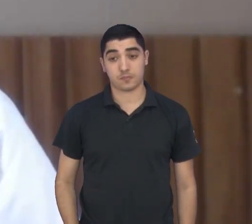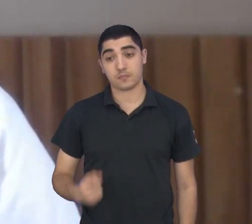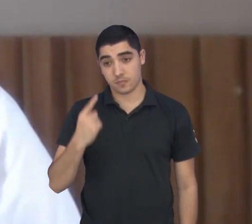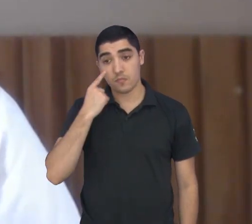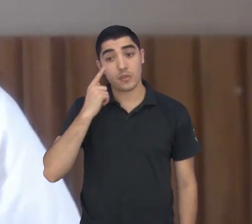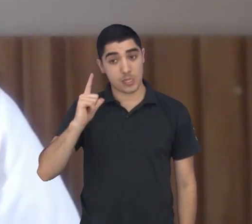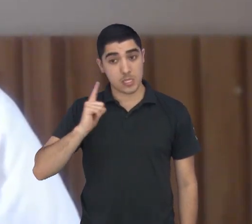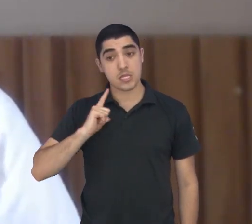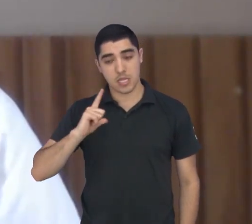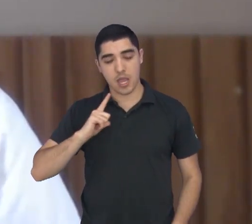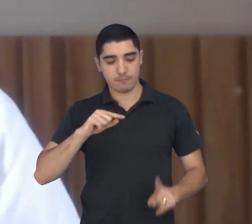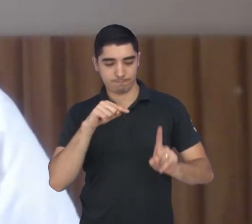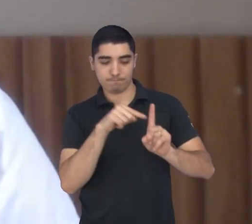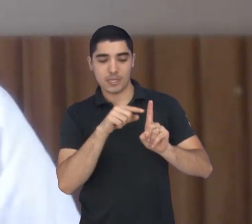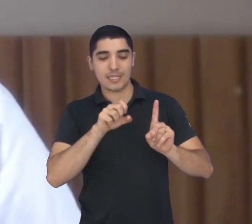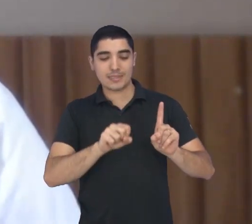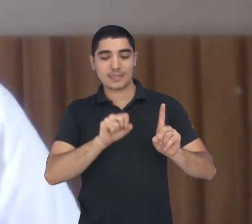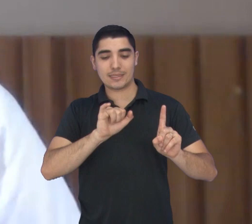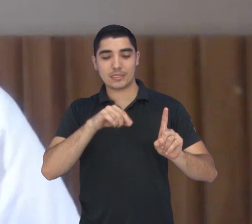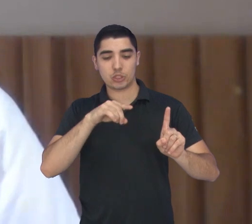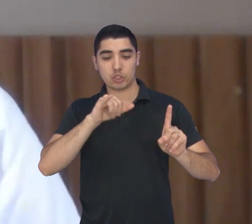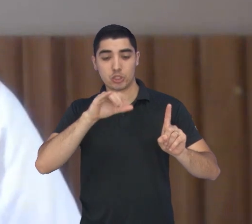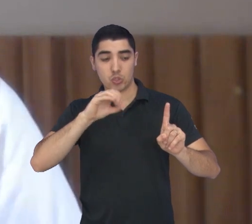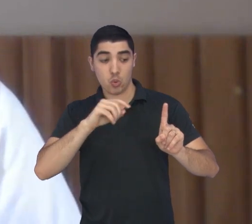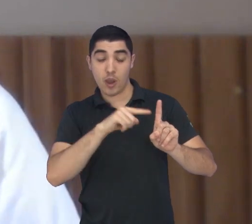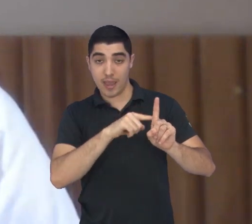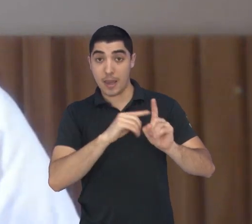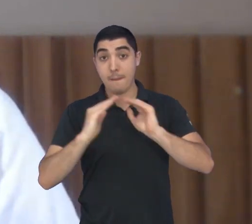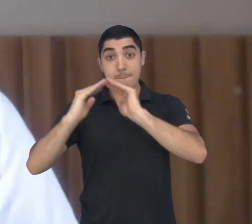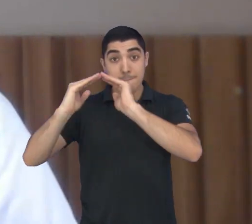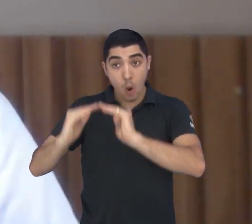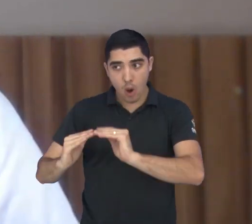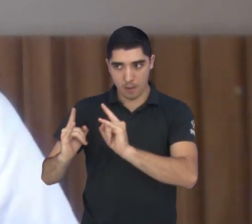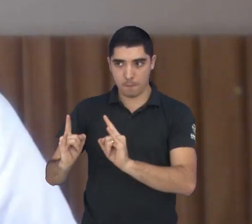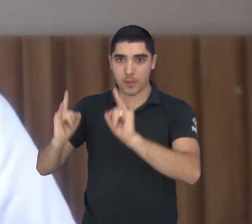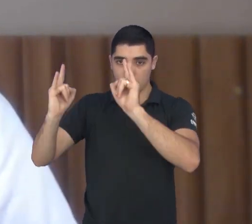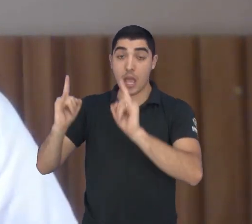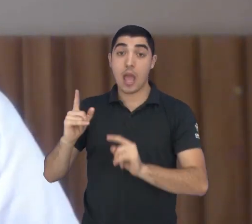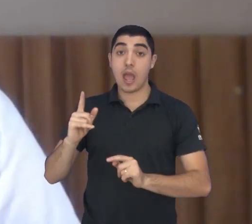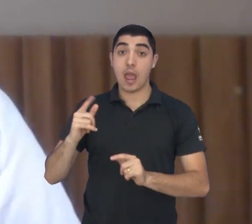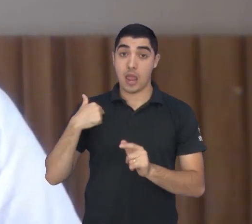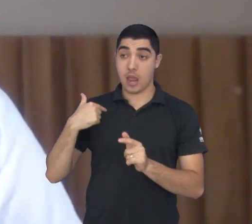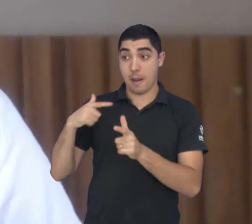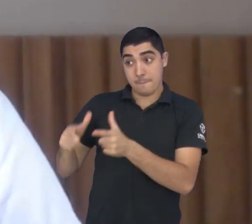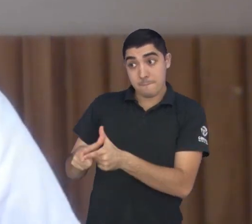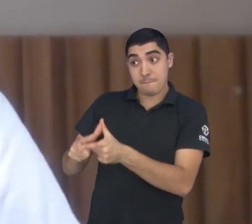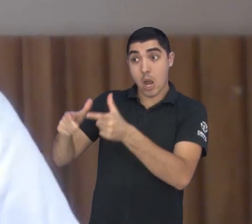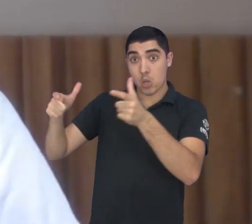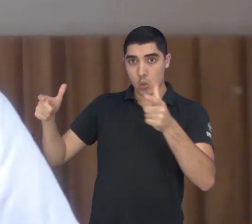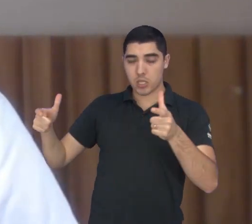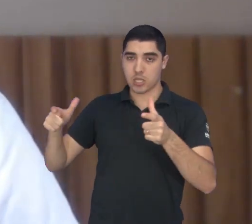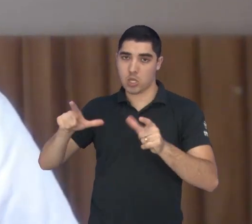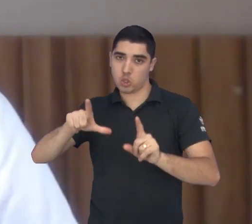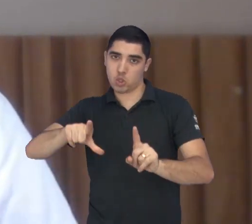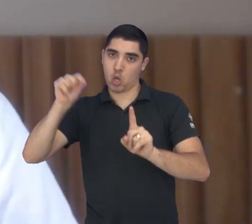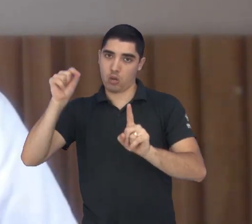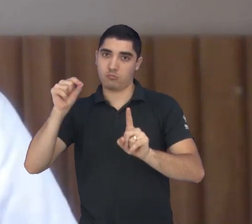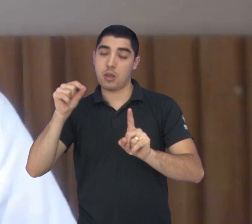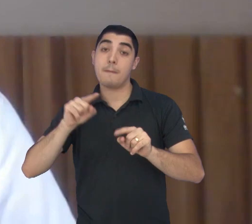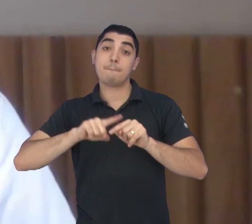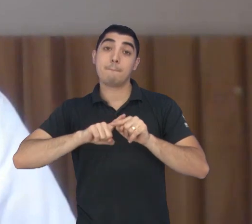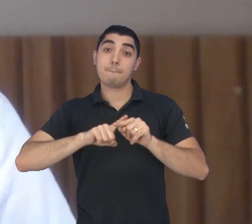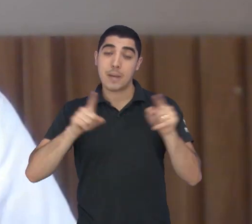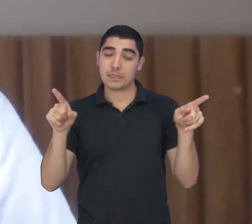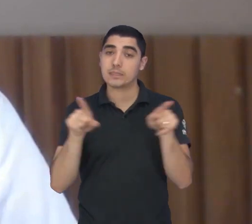sim o síndico morador, ainda tem uma grande maioria dos condomínios que optam, mas tem sido crescente cada